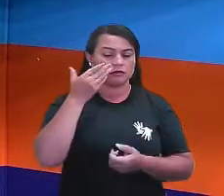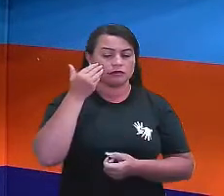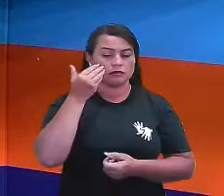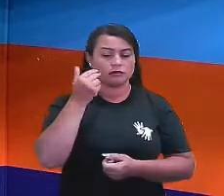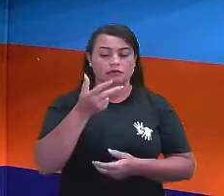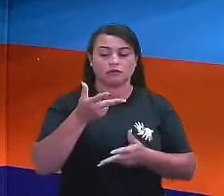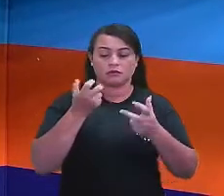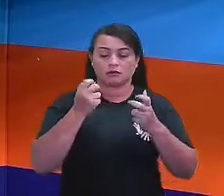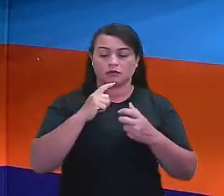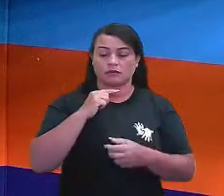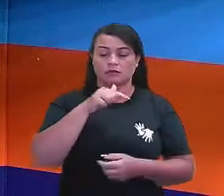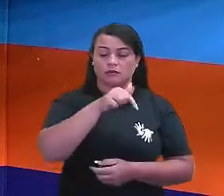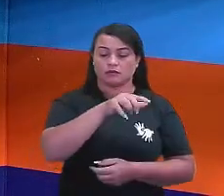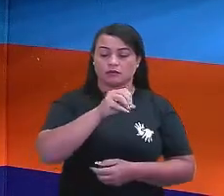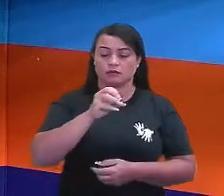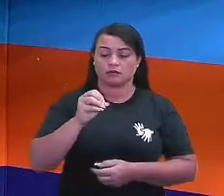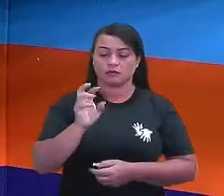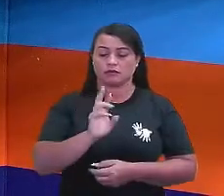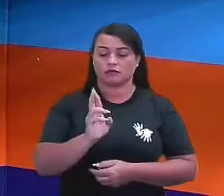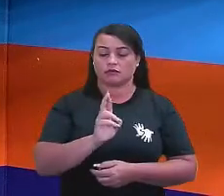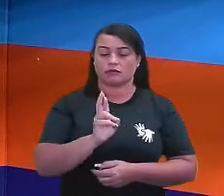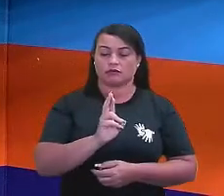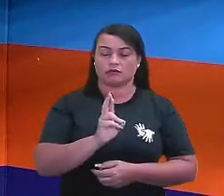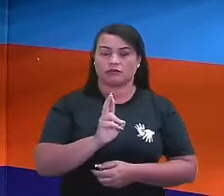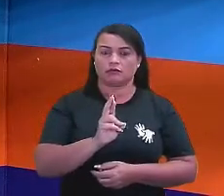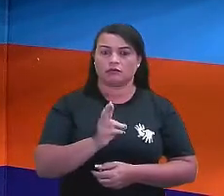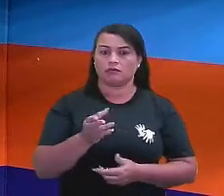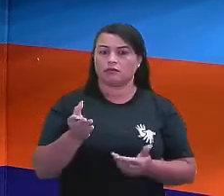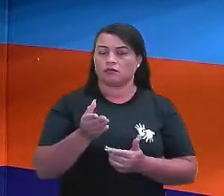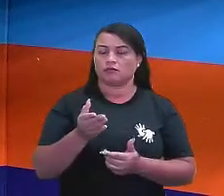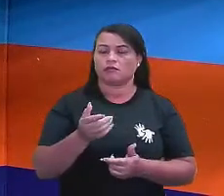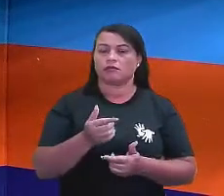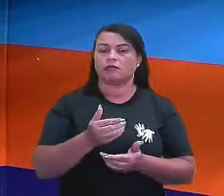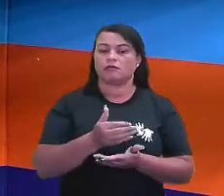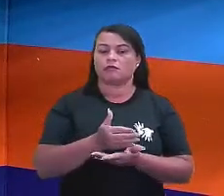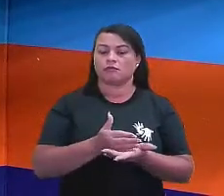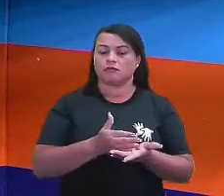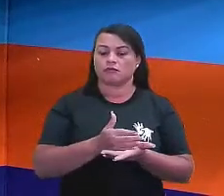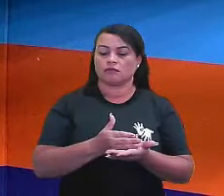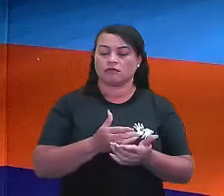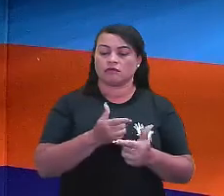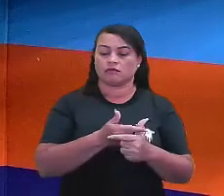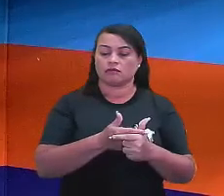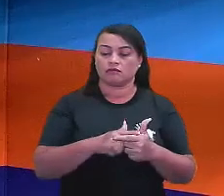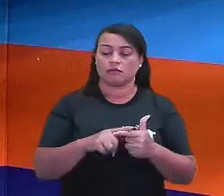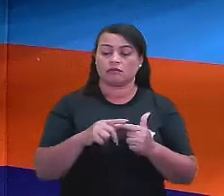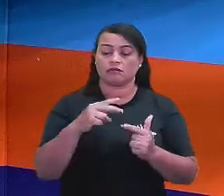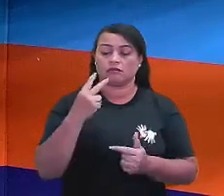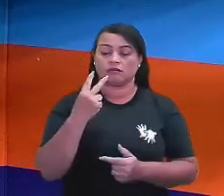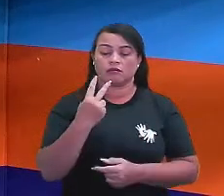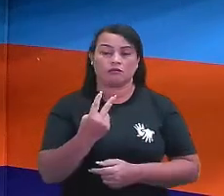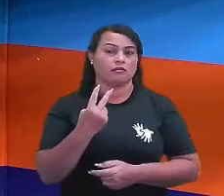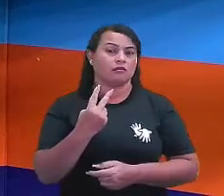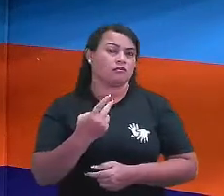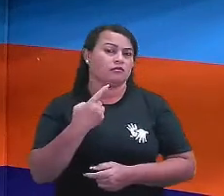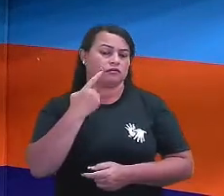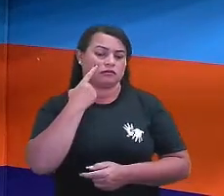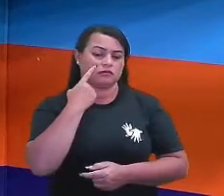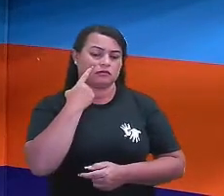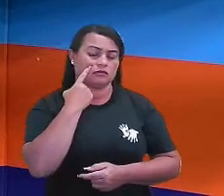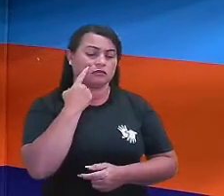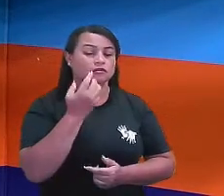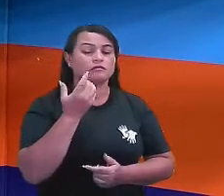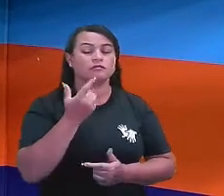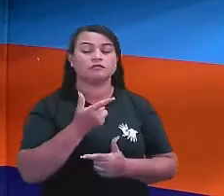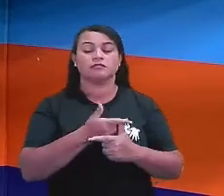R$ 700. Então, desses 700, eu quero ele em duas parcelas iguais. Então, se eu quero dividir